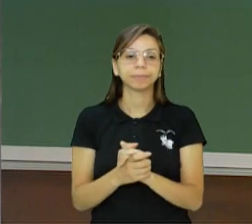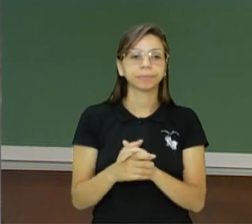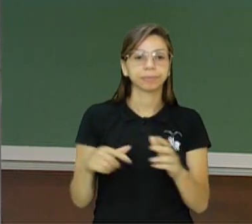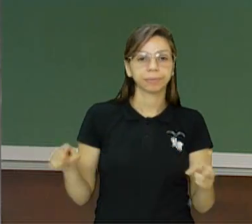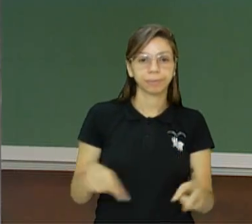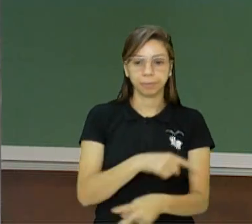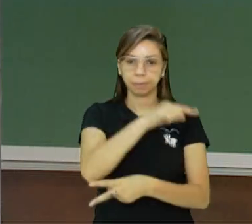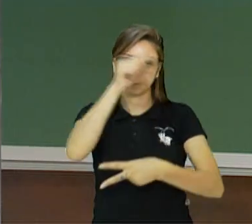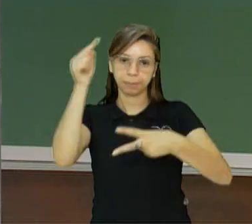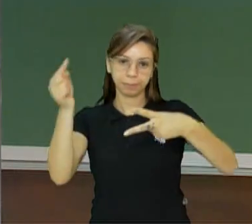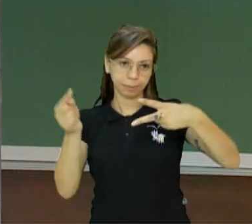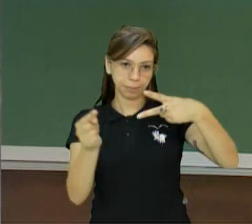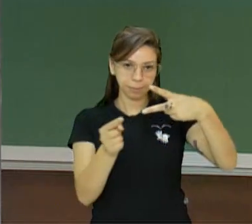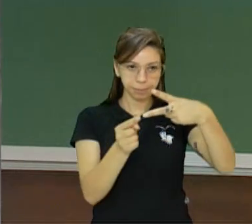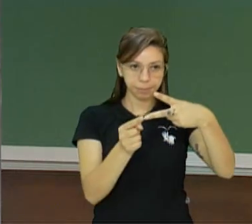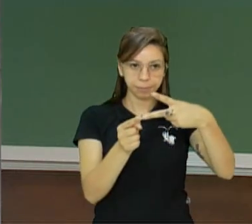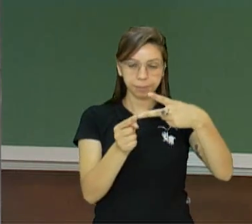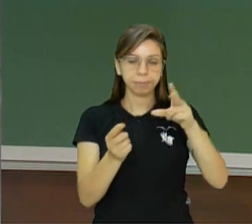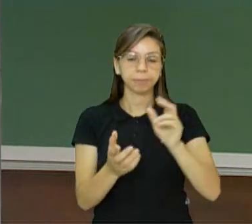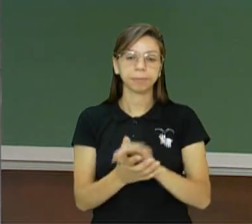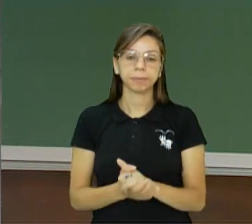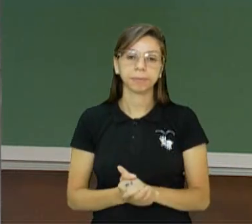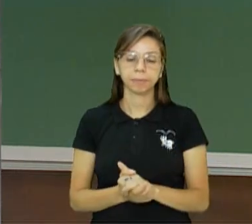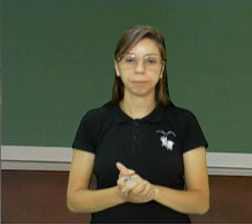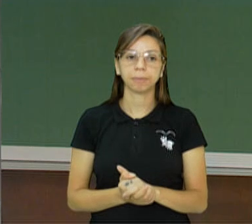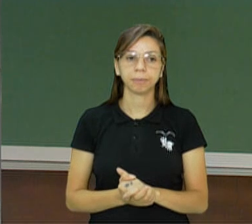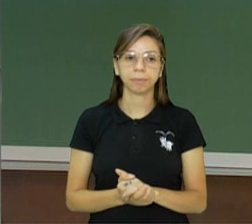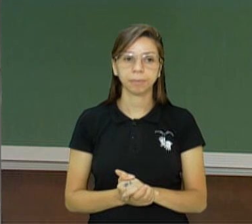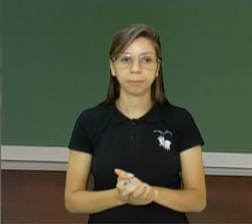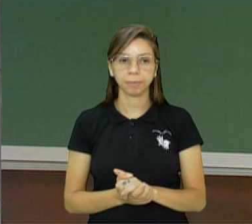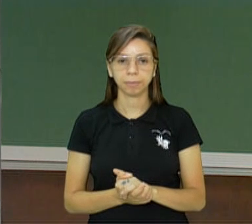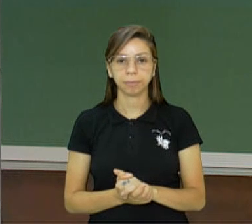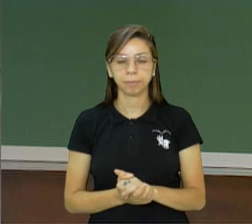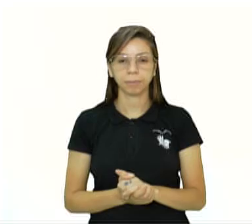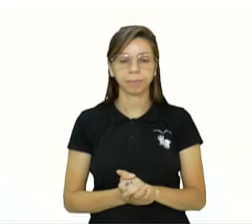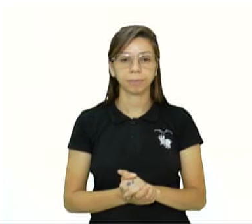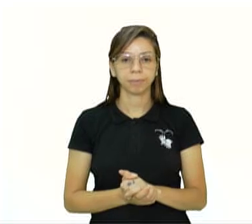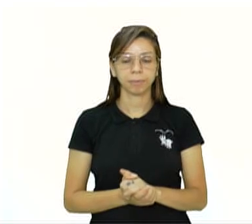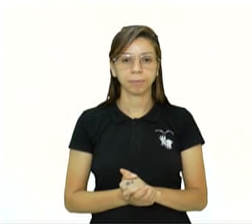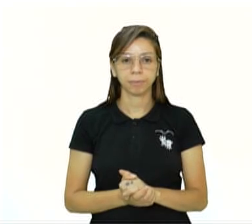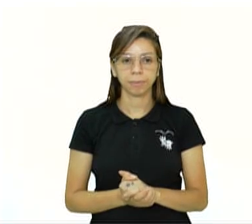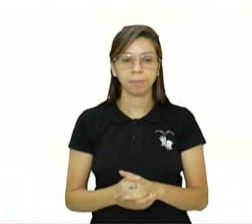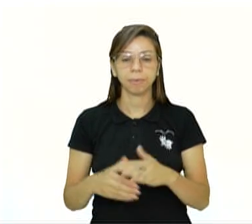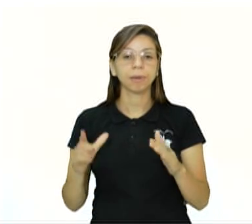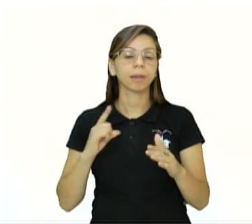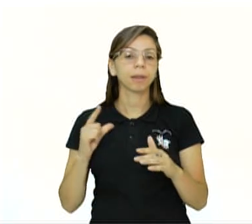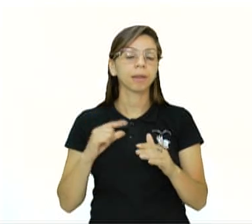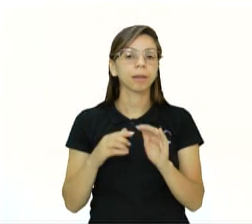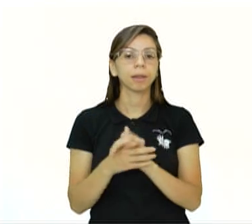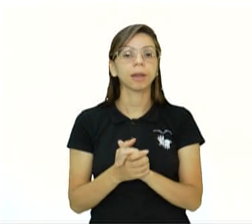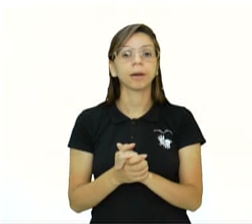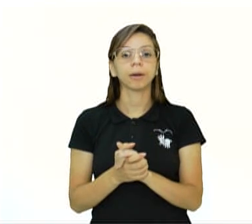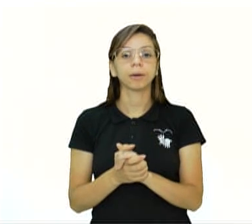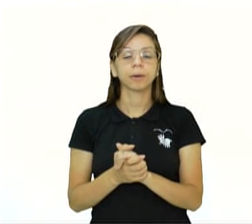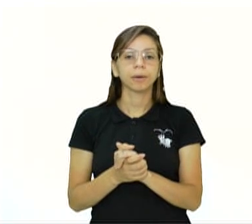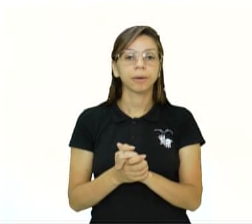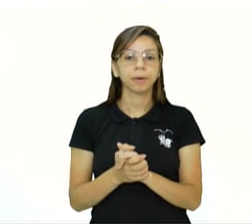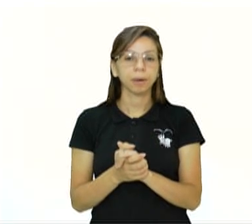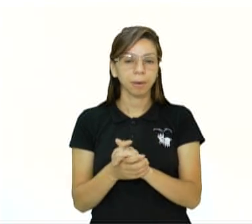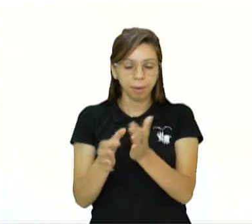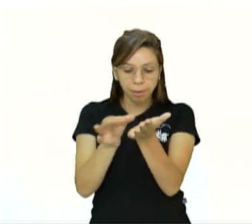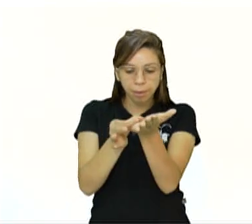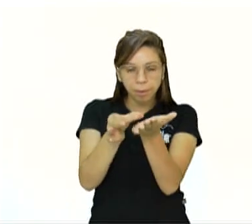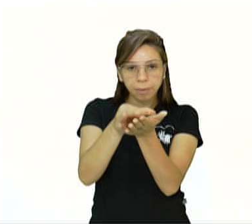um passo? Olhem aqui então, montagem passo 2. Na parte de cima das jujubas, coloque